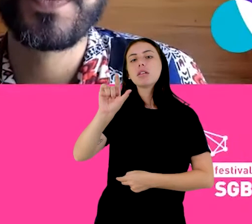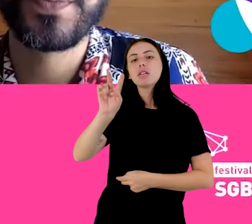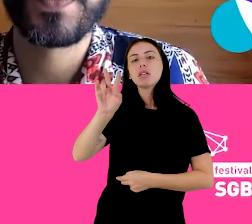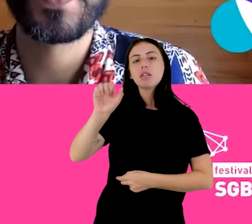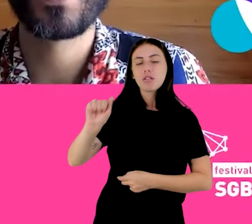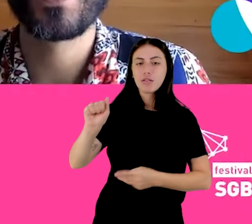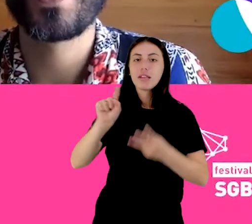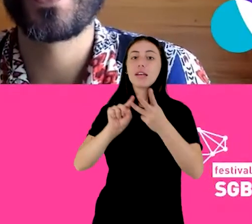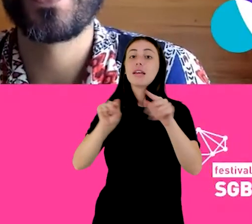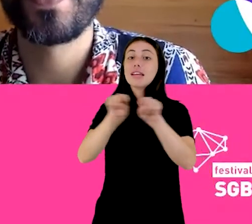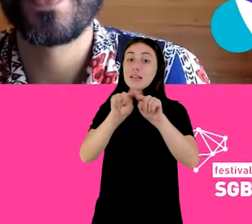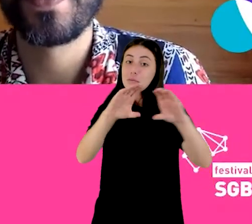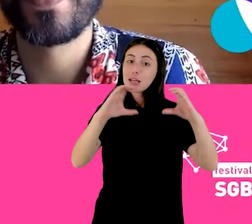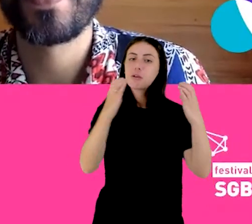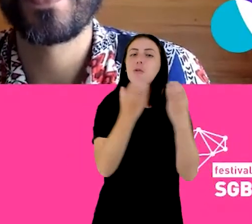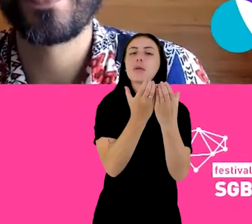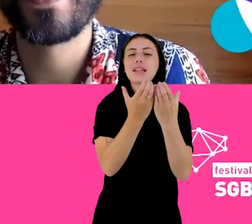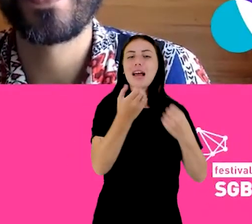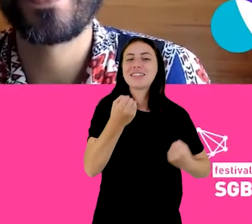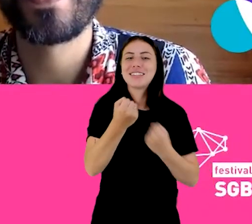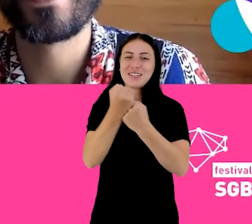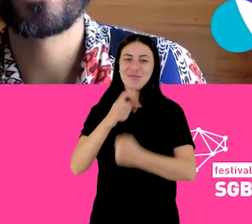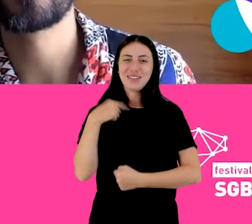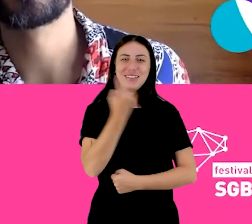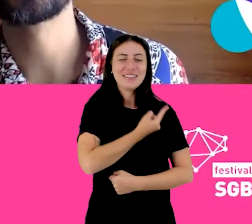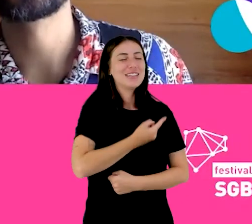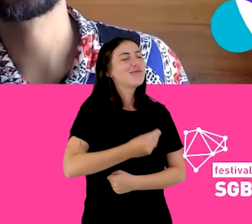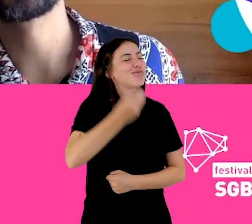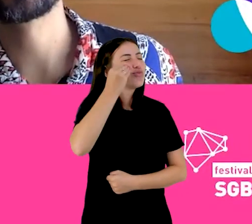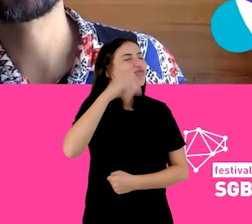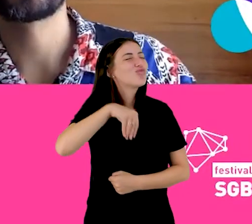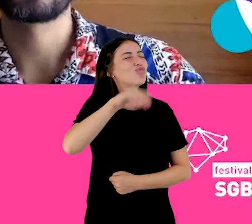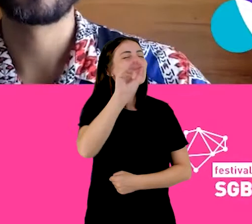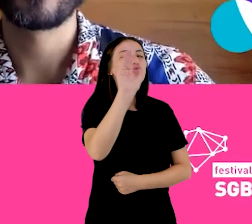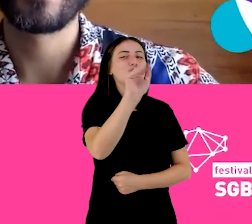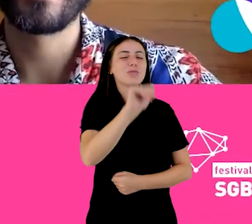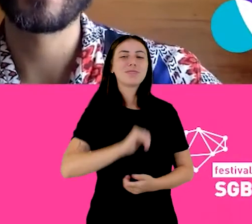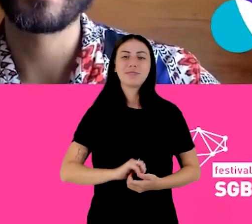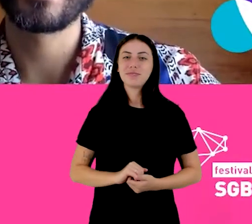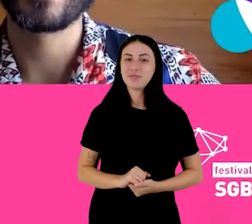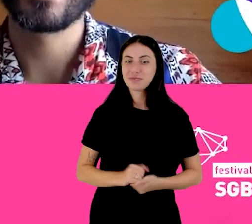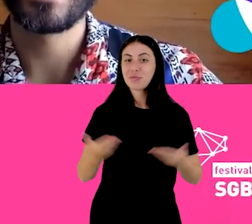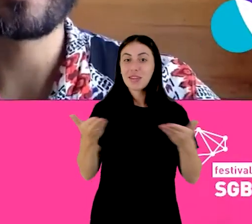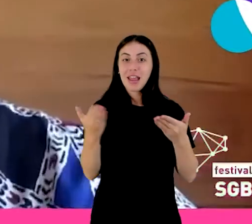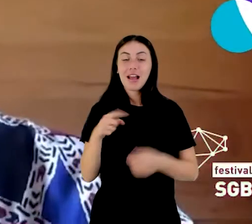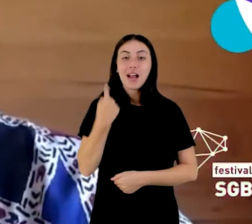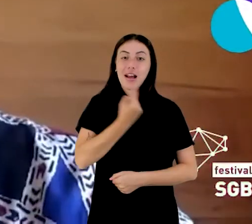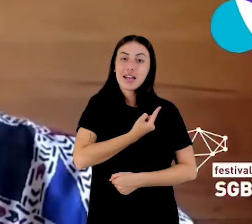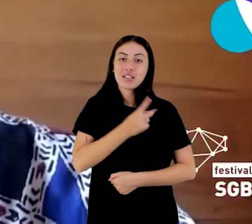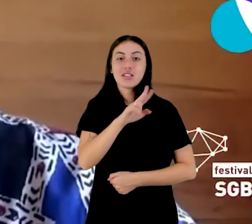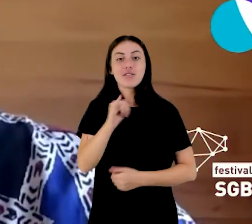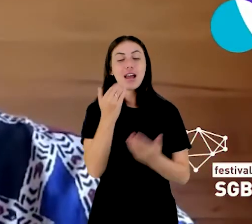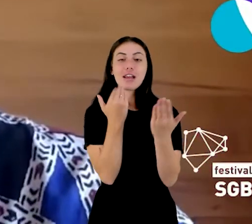ao Social Good Brasil, à Silvia e a toda a comunidade que faz isso acontecer. Um